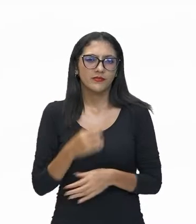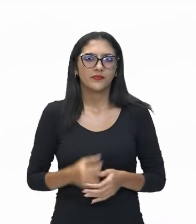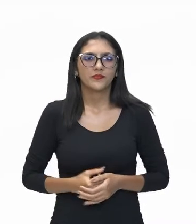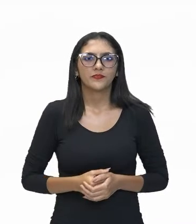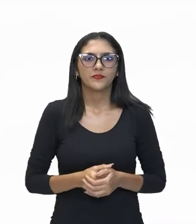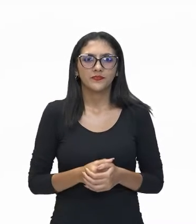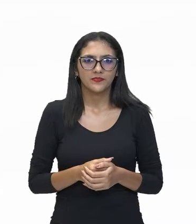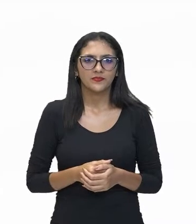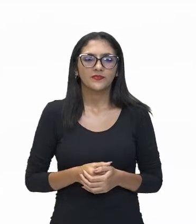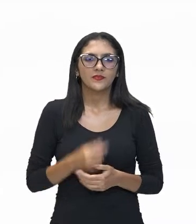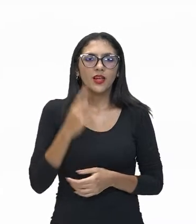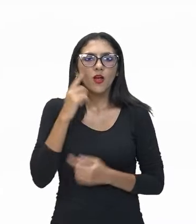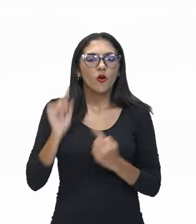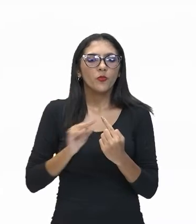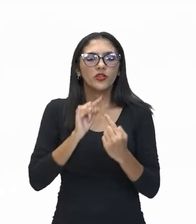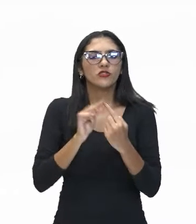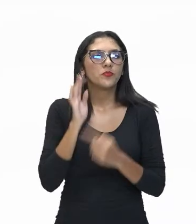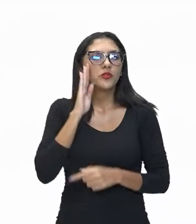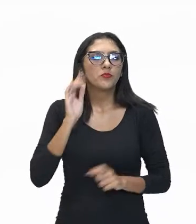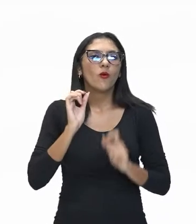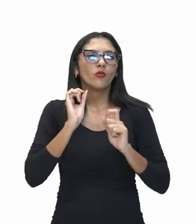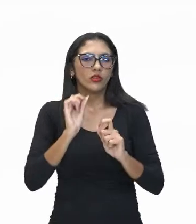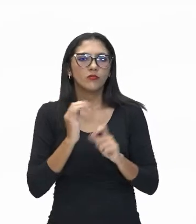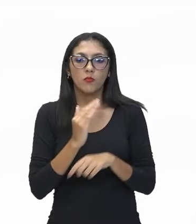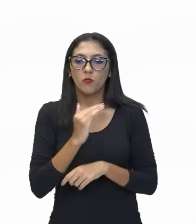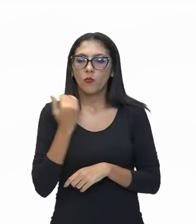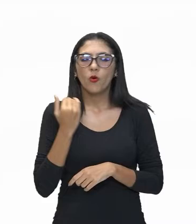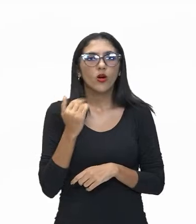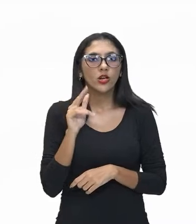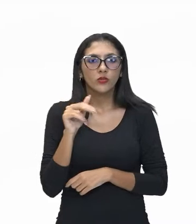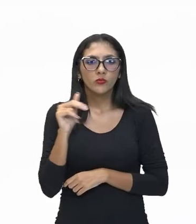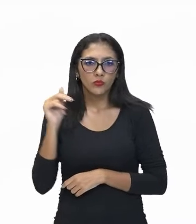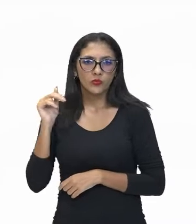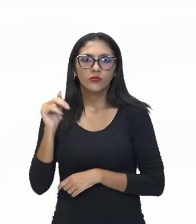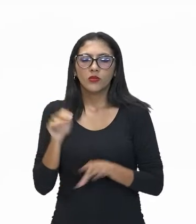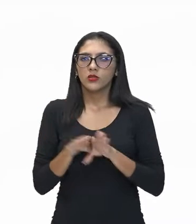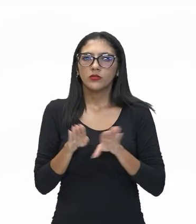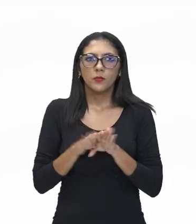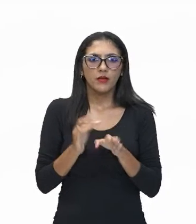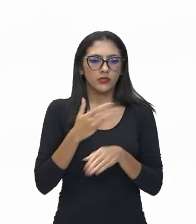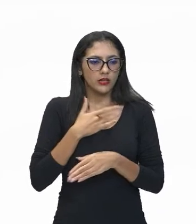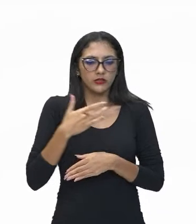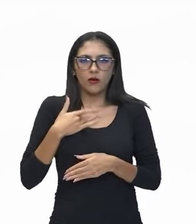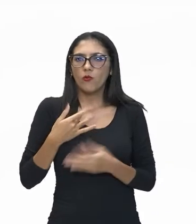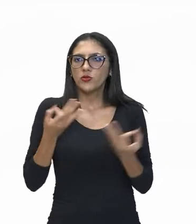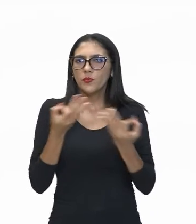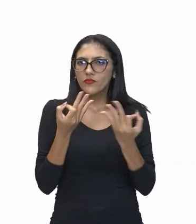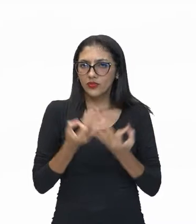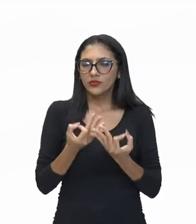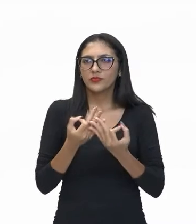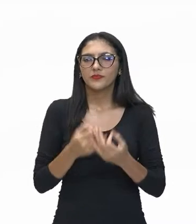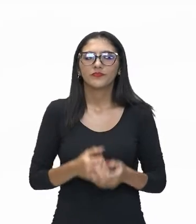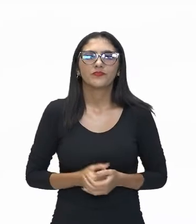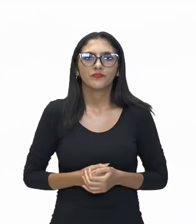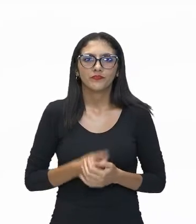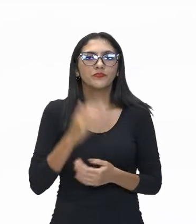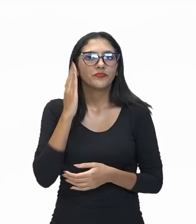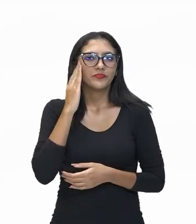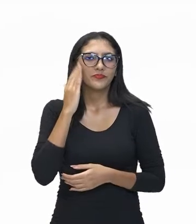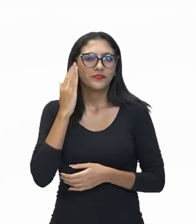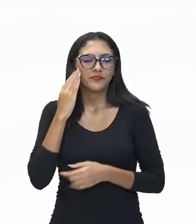busca pela imortalidade e a cura de todos os males. Então, as doenças, daquela época, né, seriam